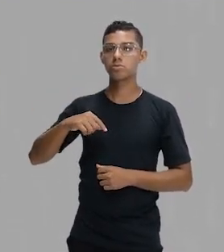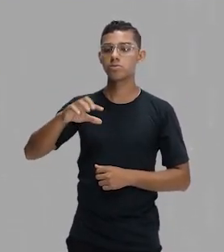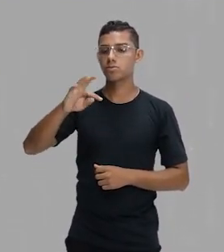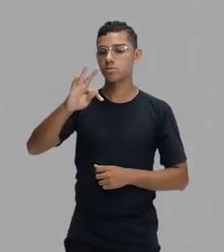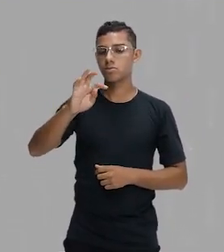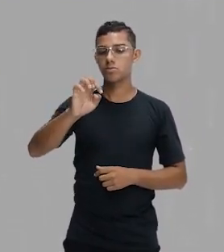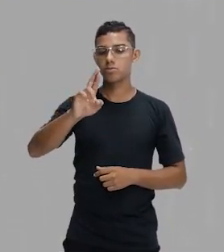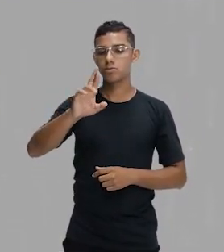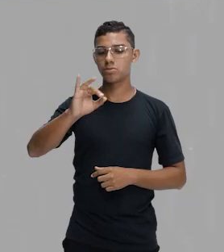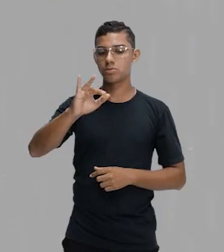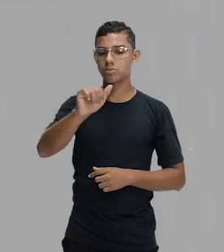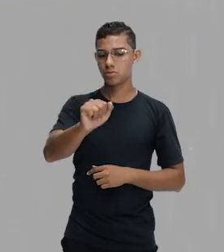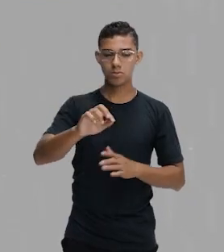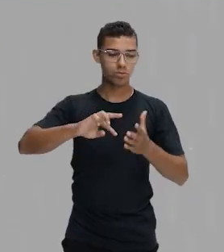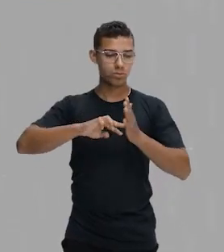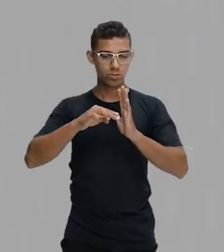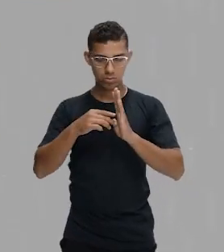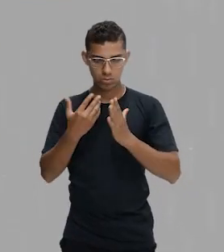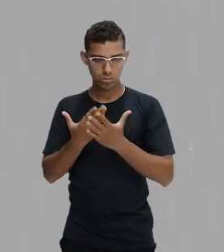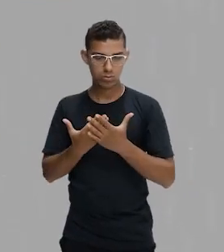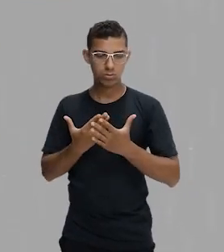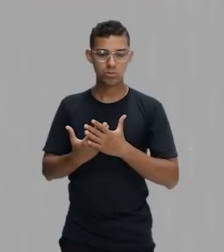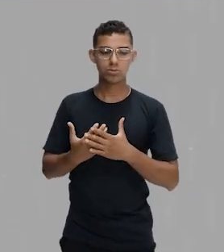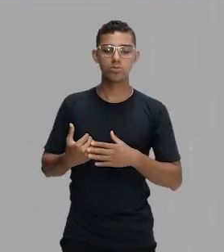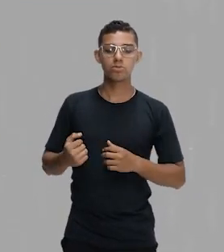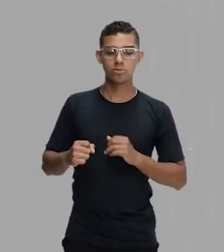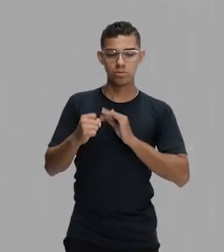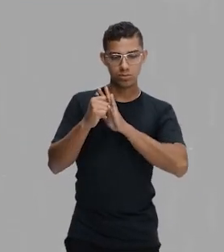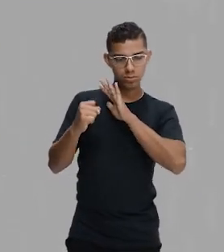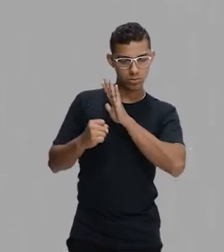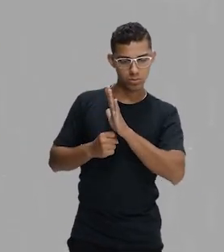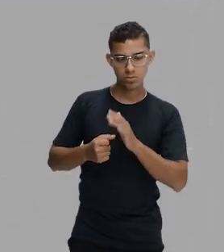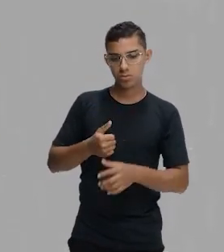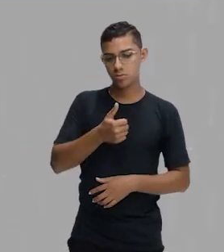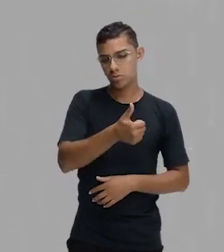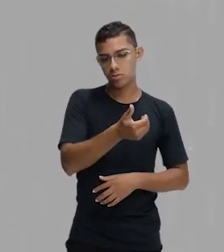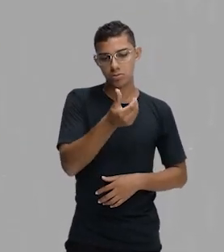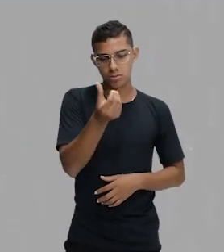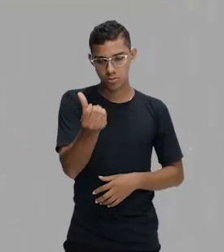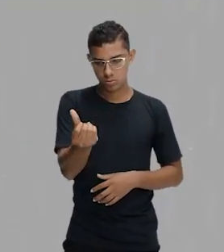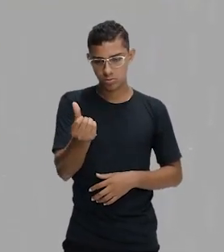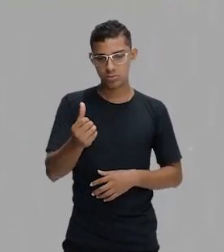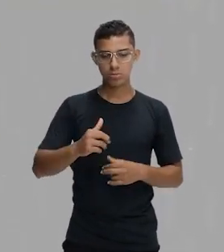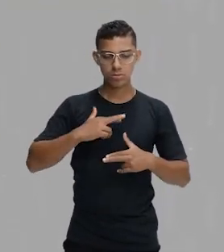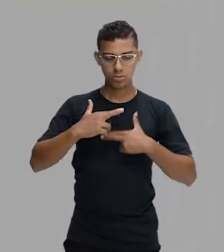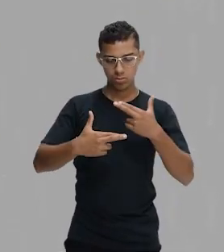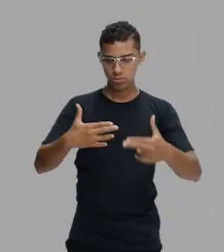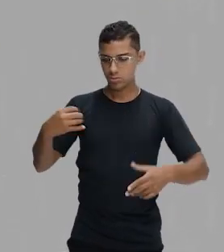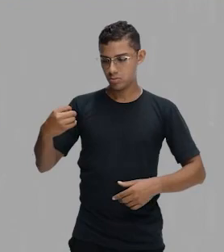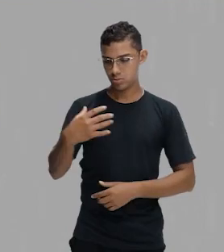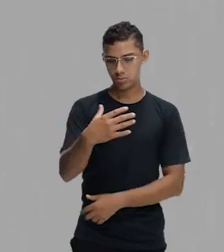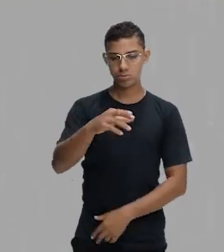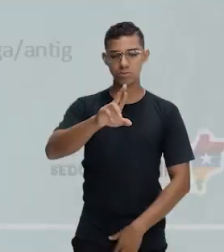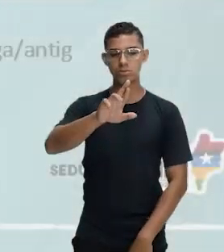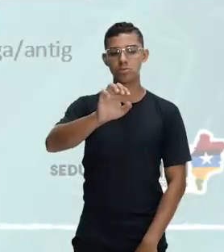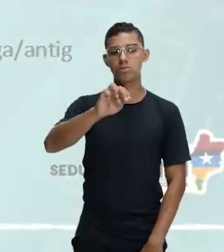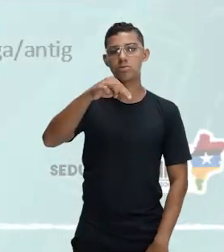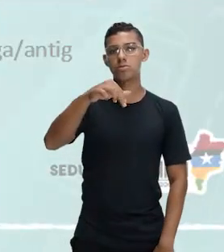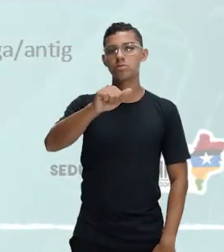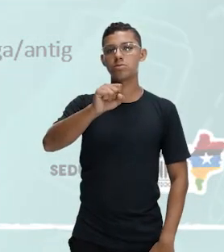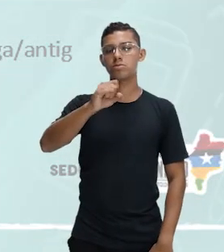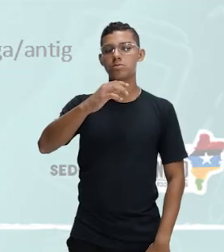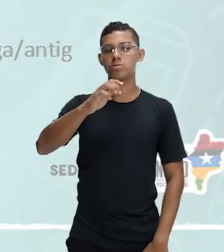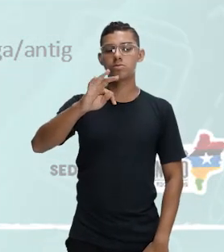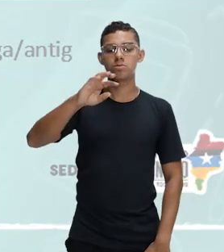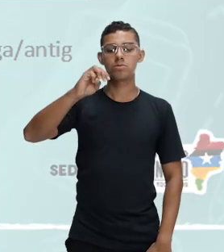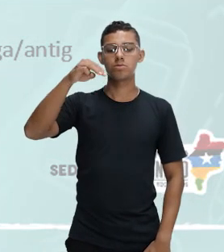foi rechaçada de fato, lá no século XVI, né, lá com o Renascimento. Okay? Então, a reprodução